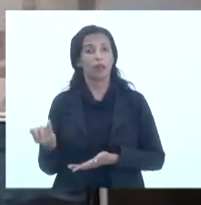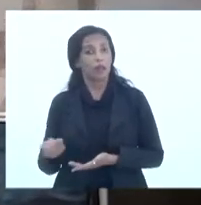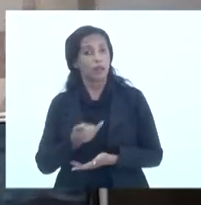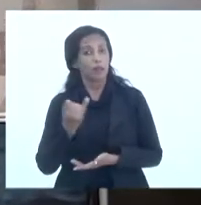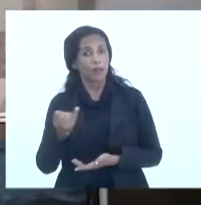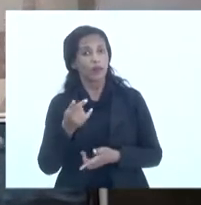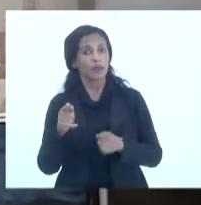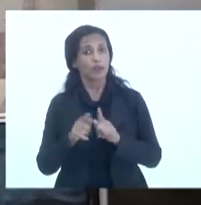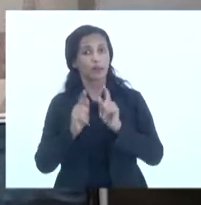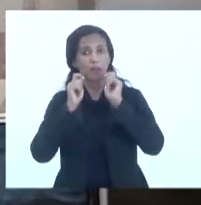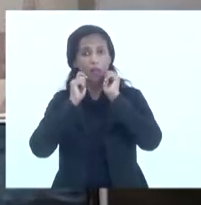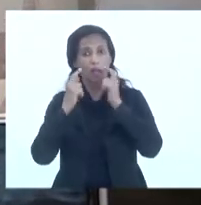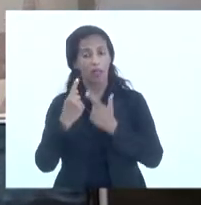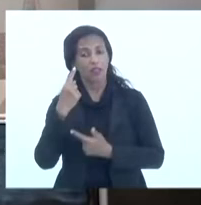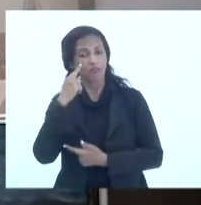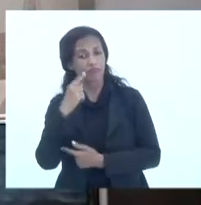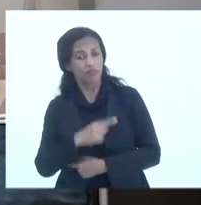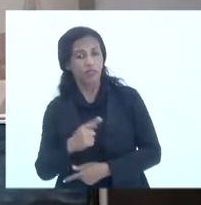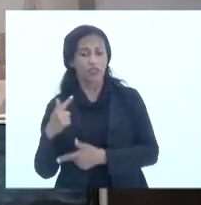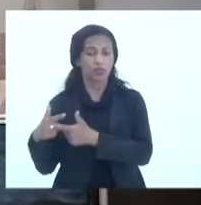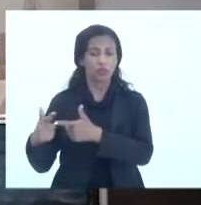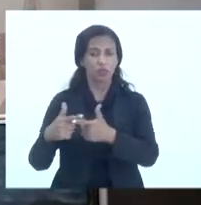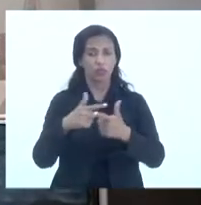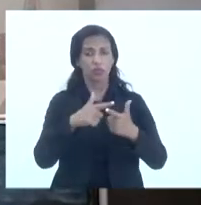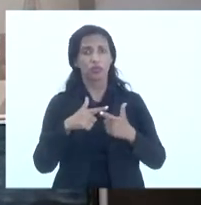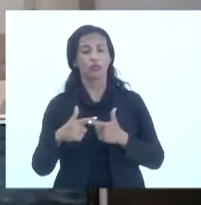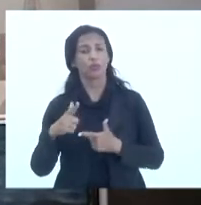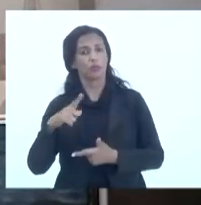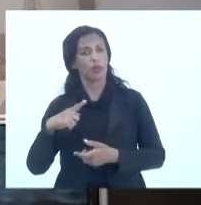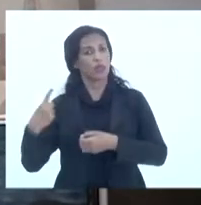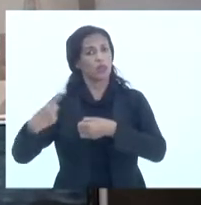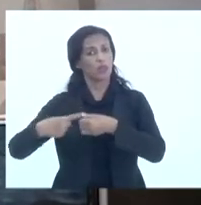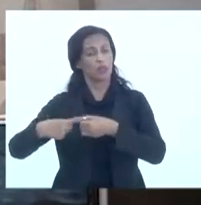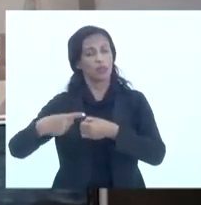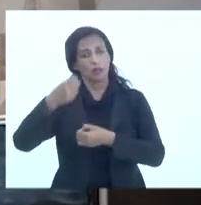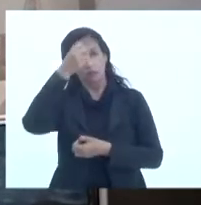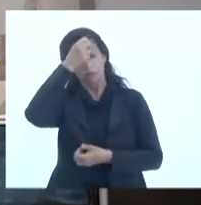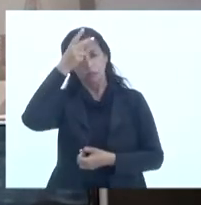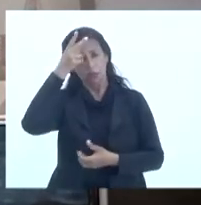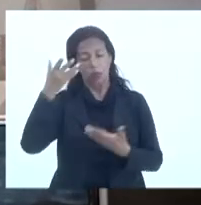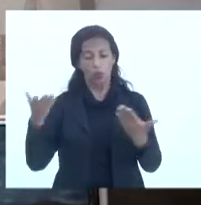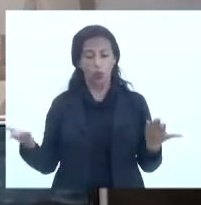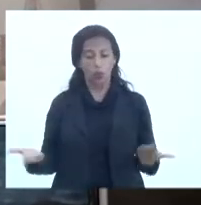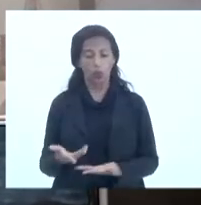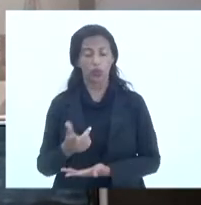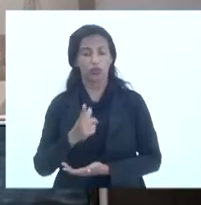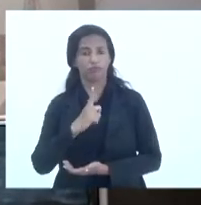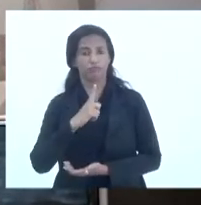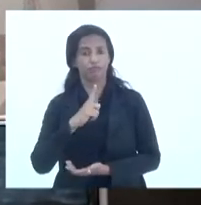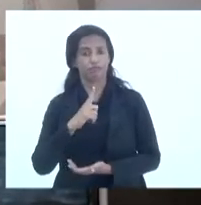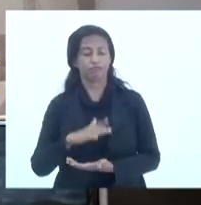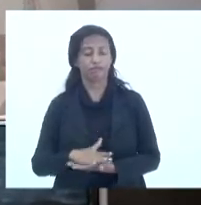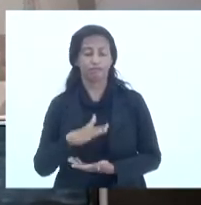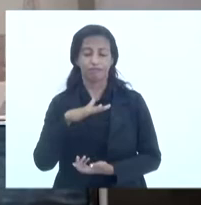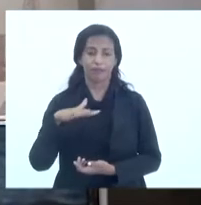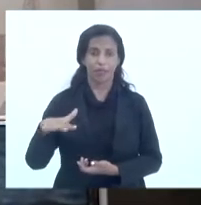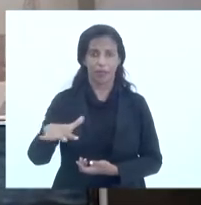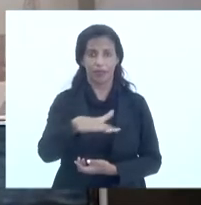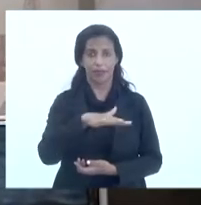venha conhecer quais são as demandas do nosso município. A gente tem hoje, né, na